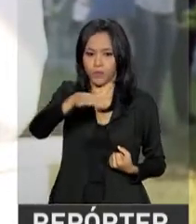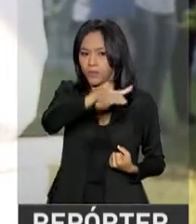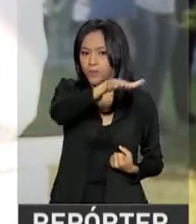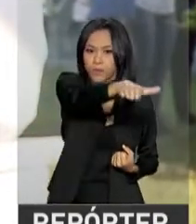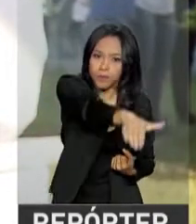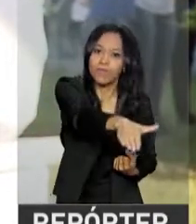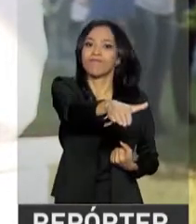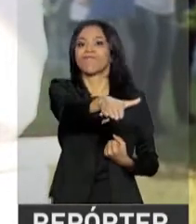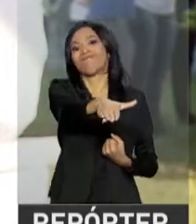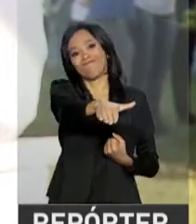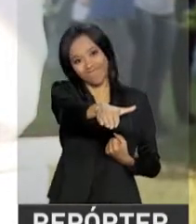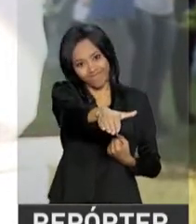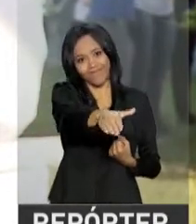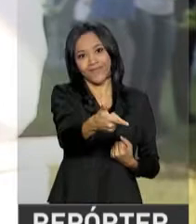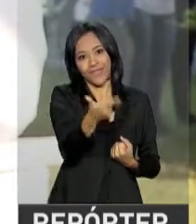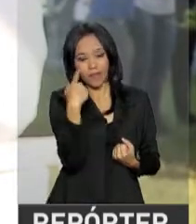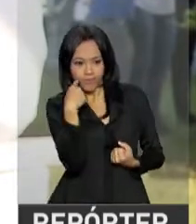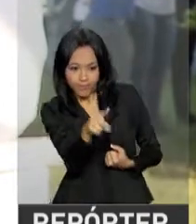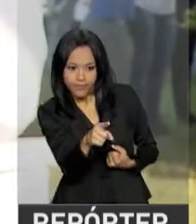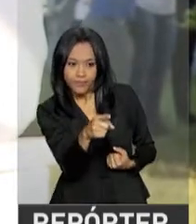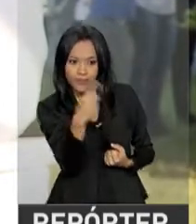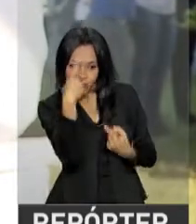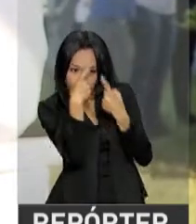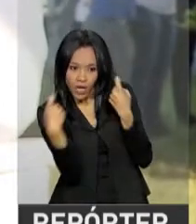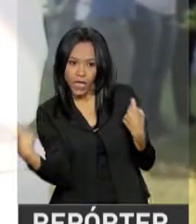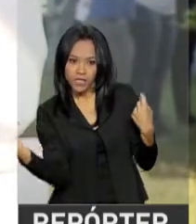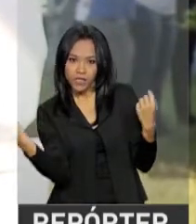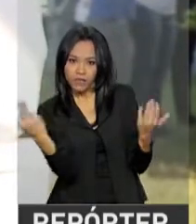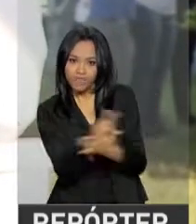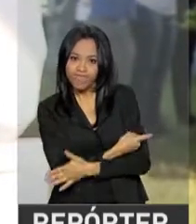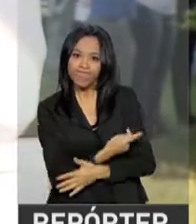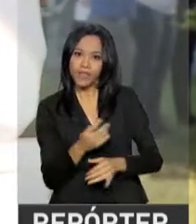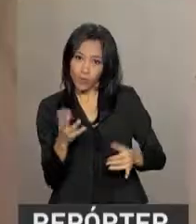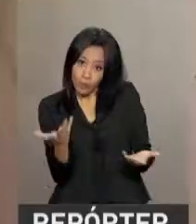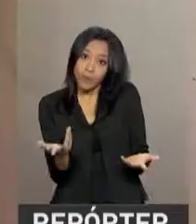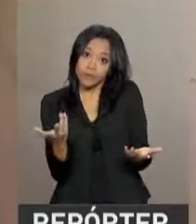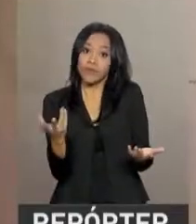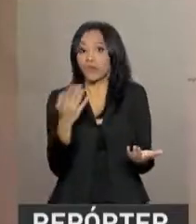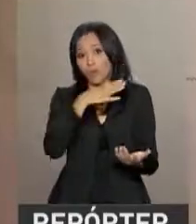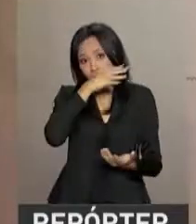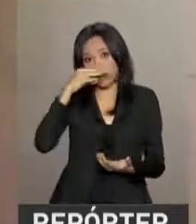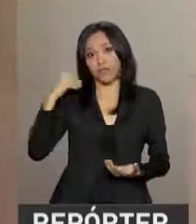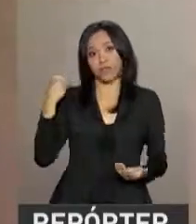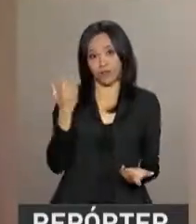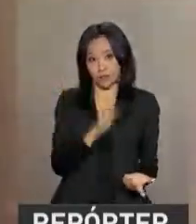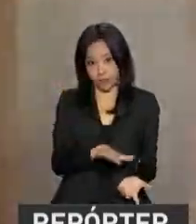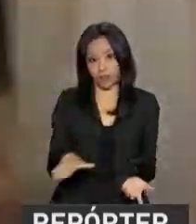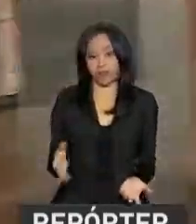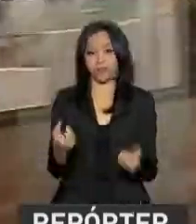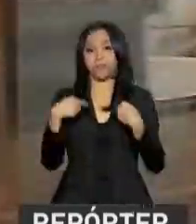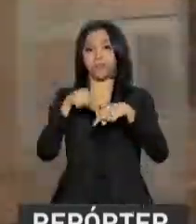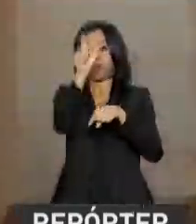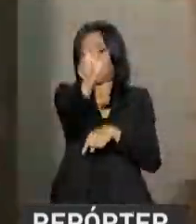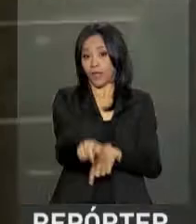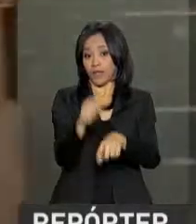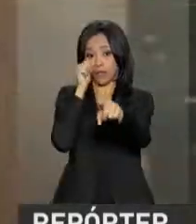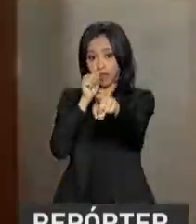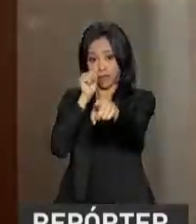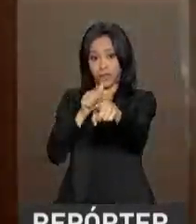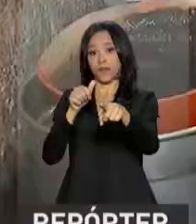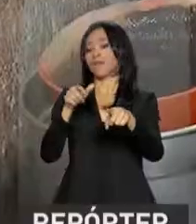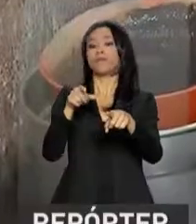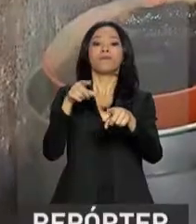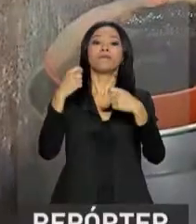e poder identificar essas violências sofridas por criança e adolescente. Ajuda que a diarista Rosilene da